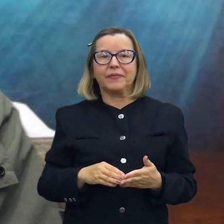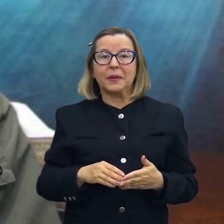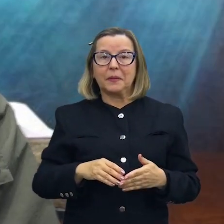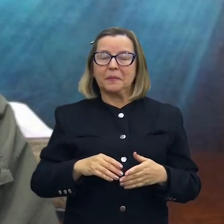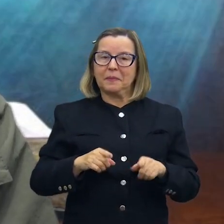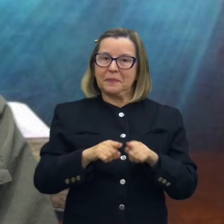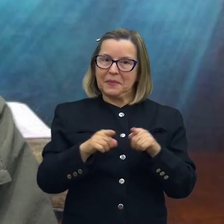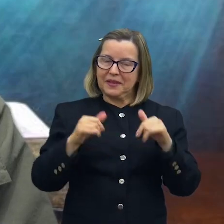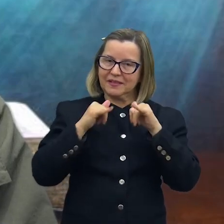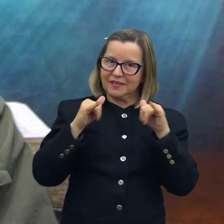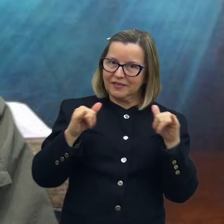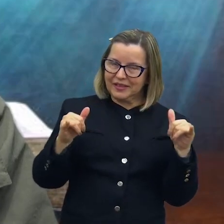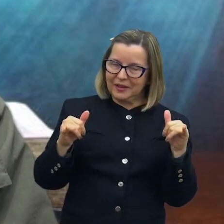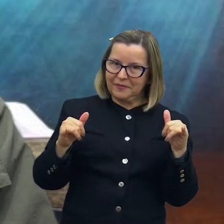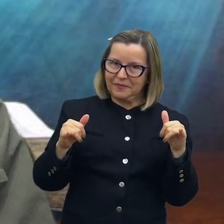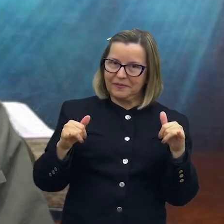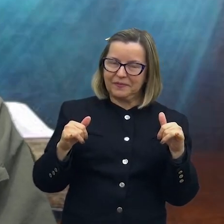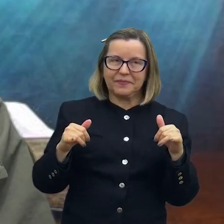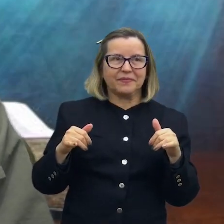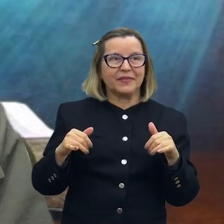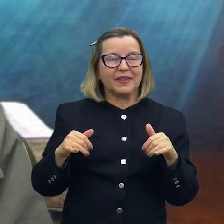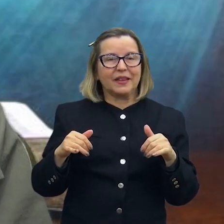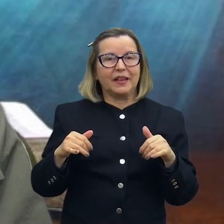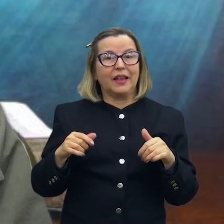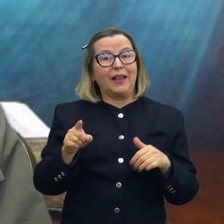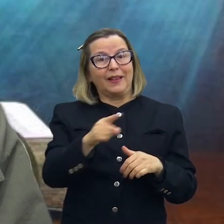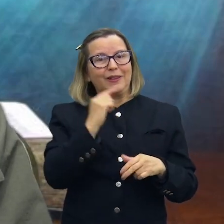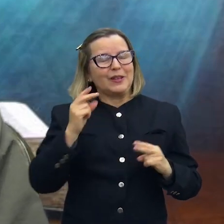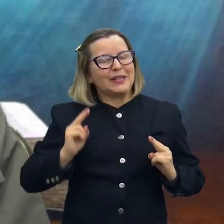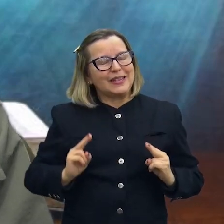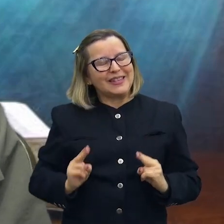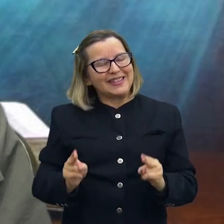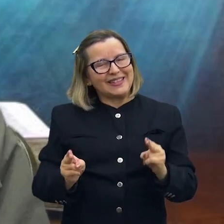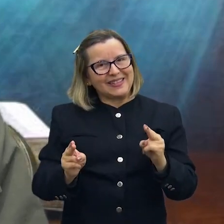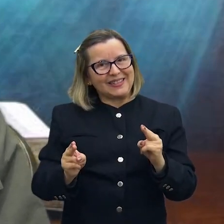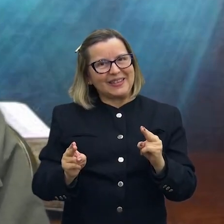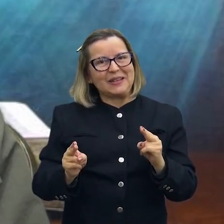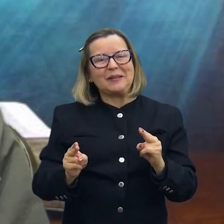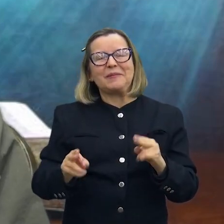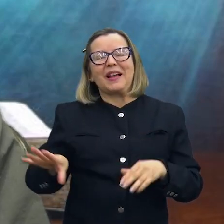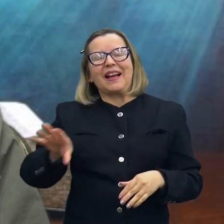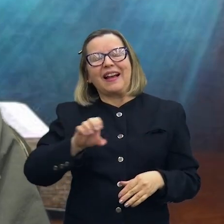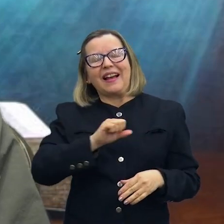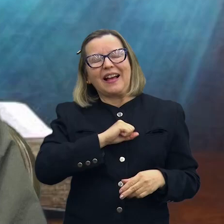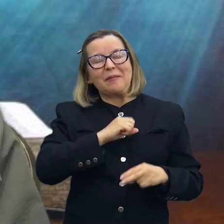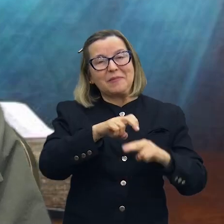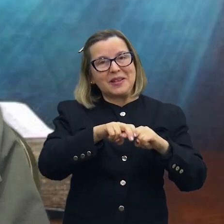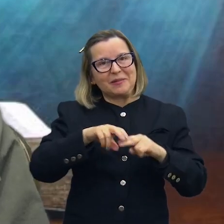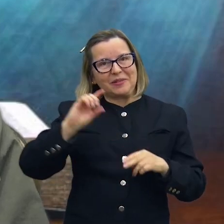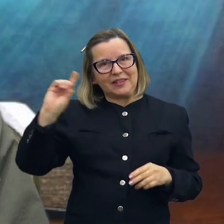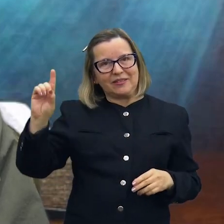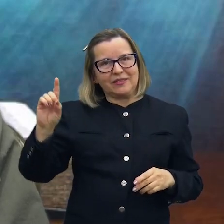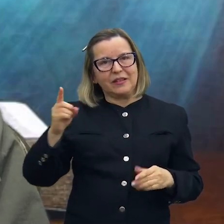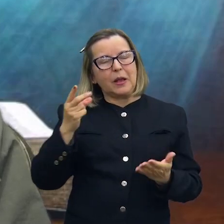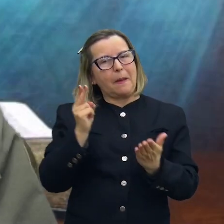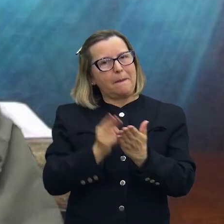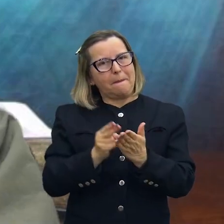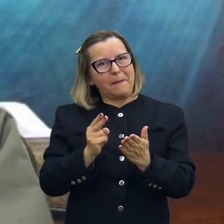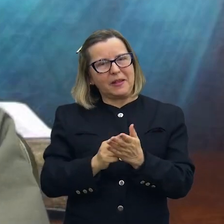muito interessante. Continuamos sendo amados, mesmo fazendo tudo que é contra a vontade do